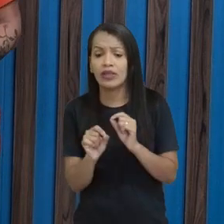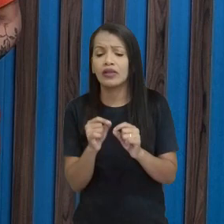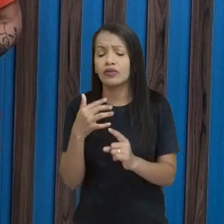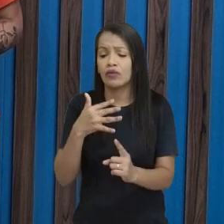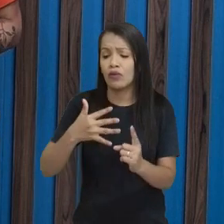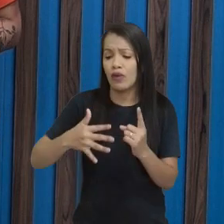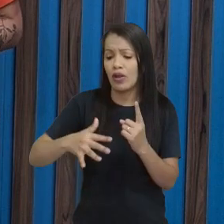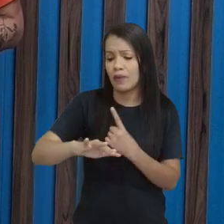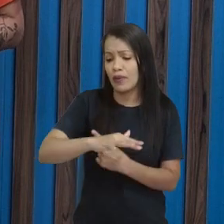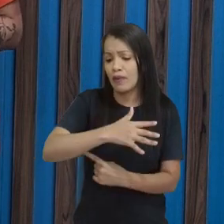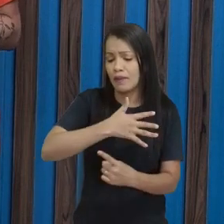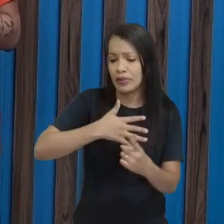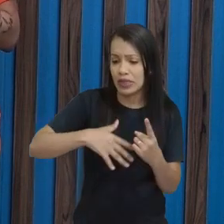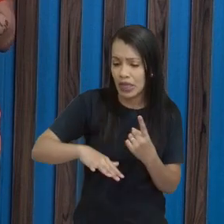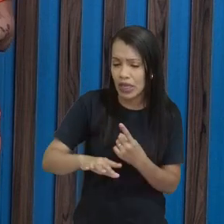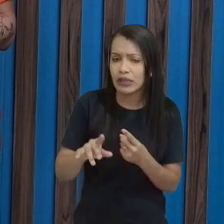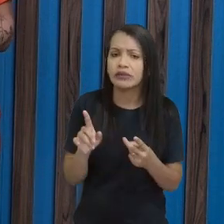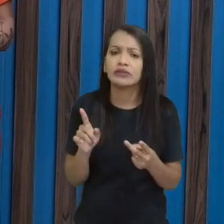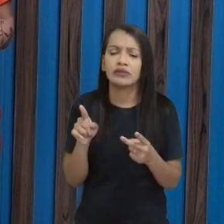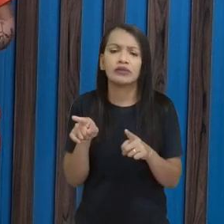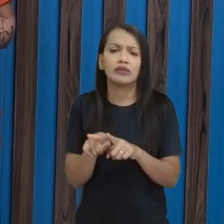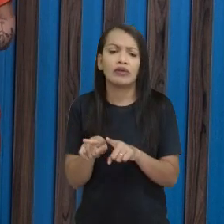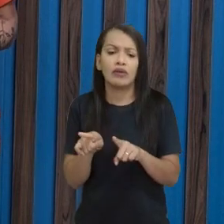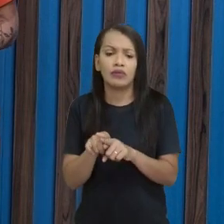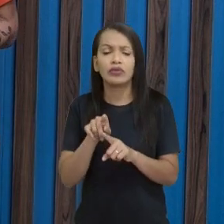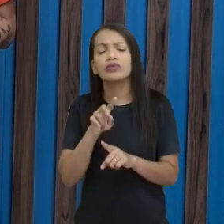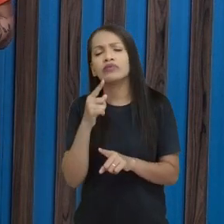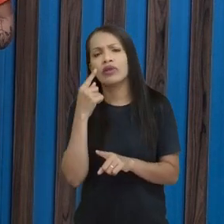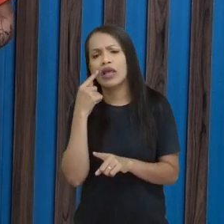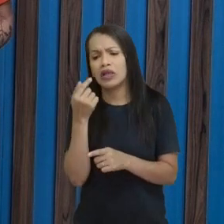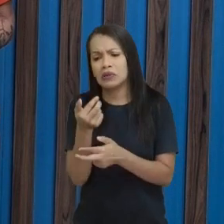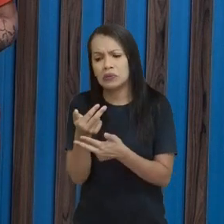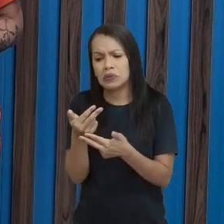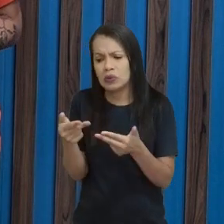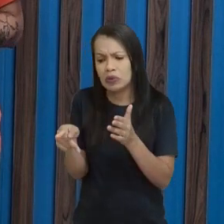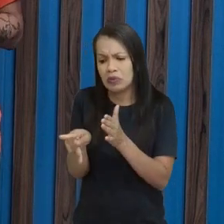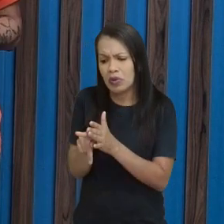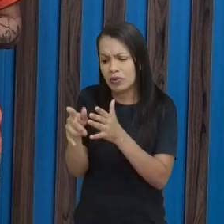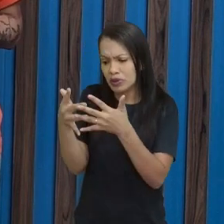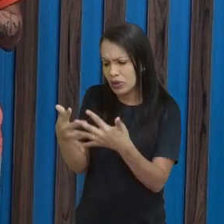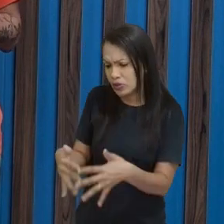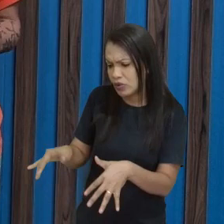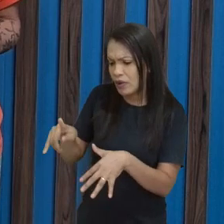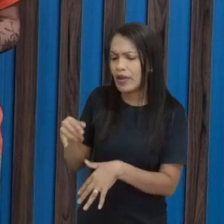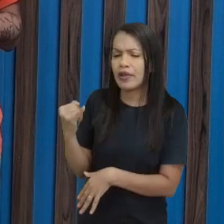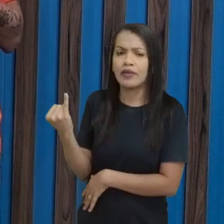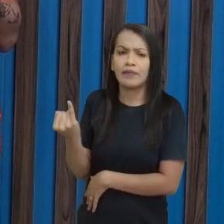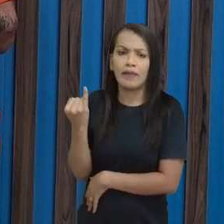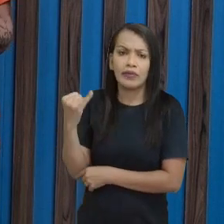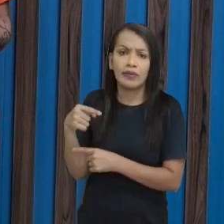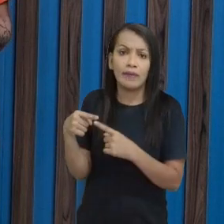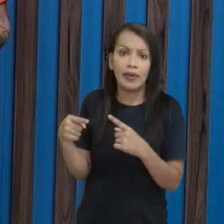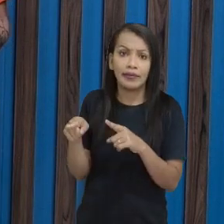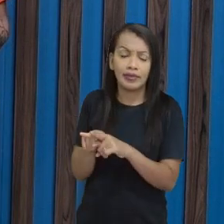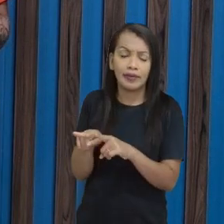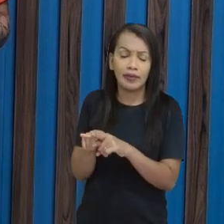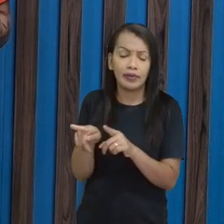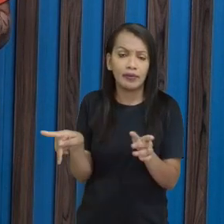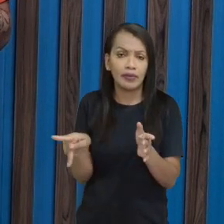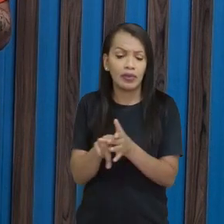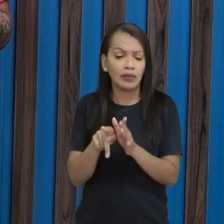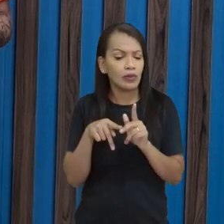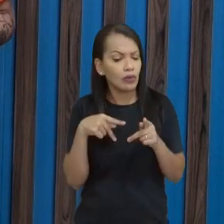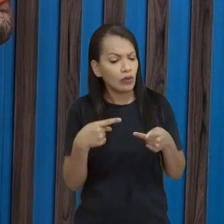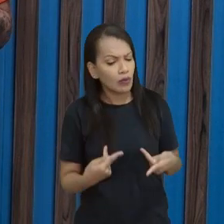meio ambiente, desse recurso natural que é tão importante, né? Mas também do ser humano, né?